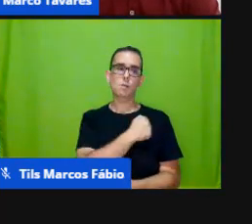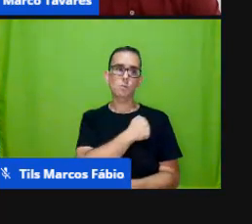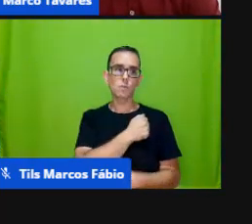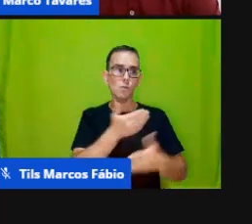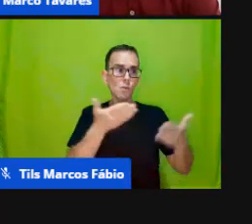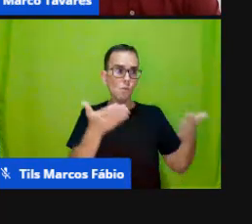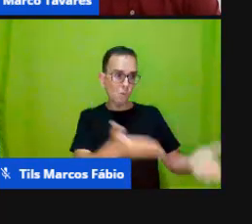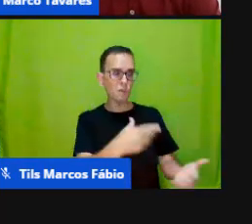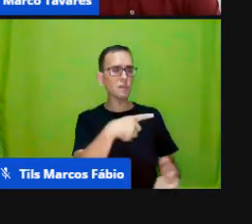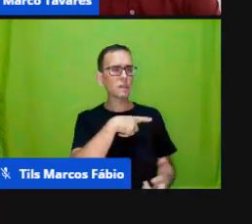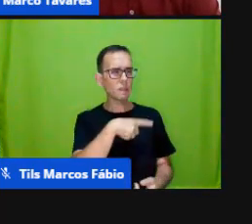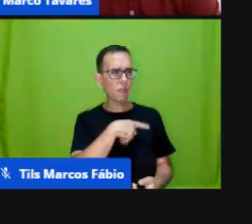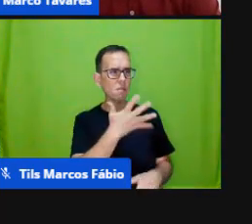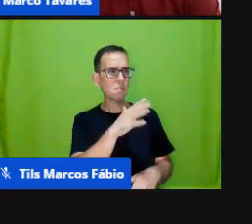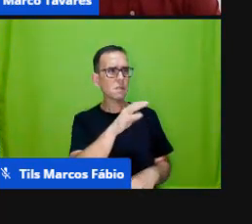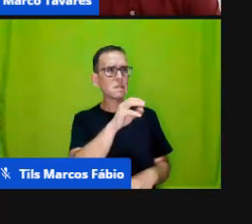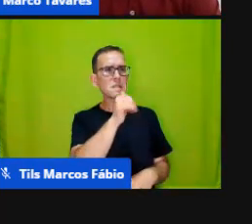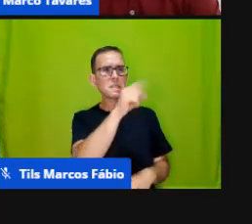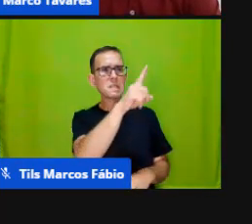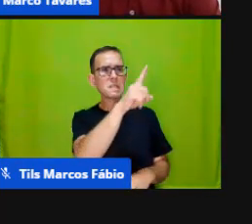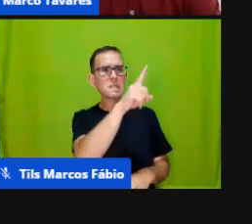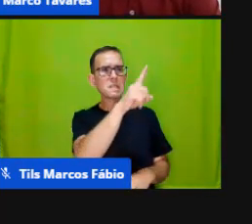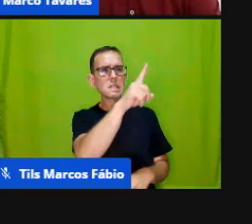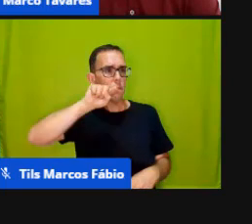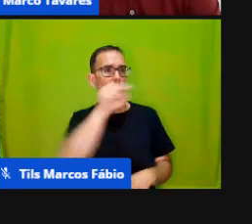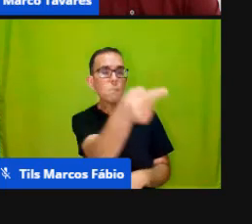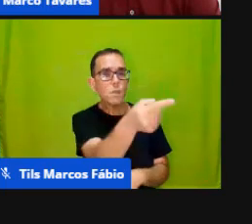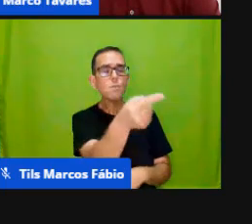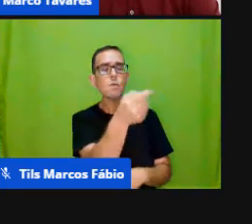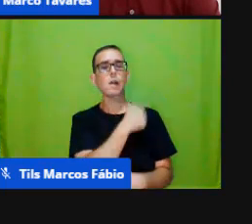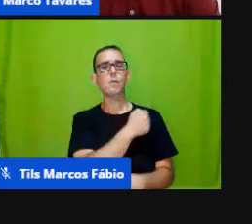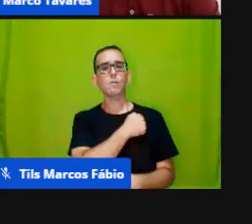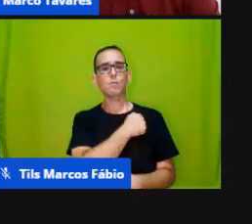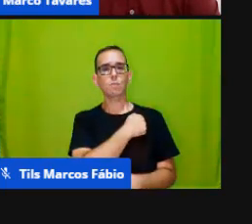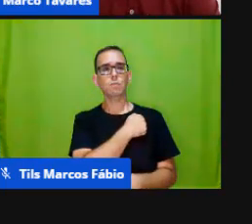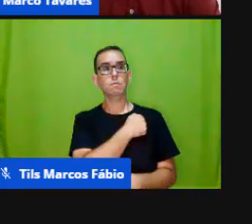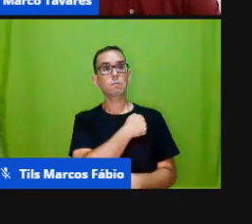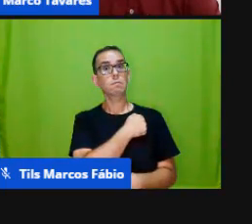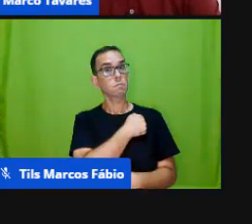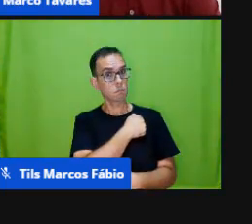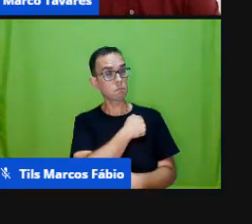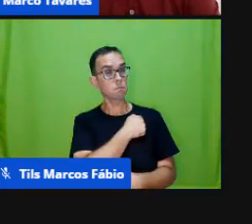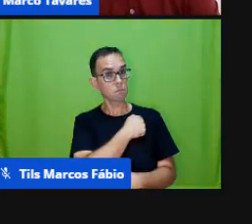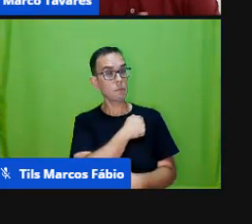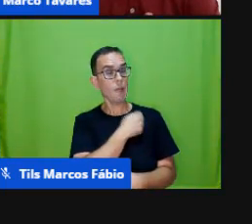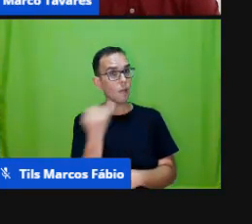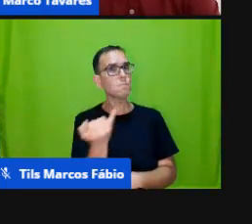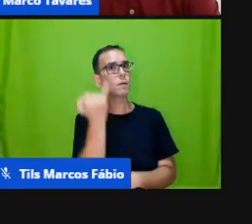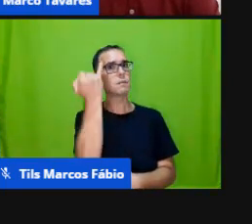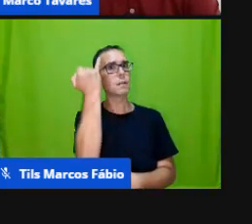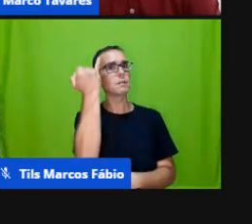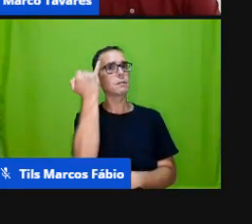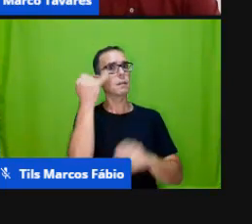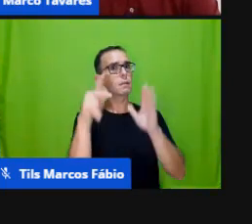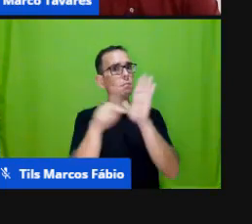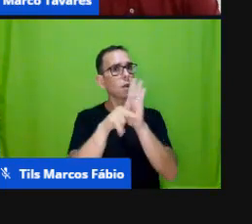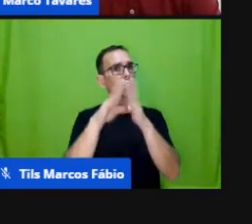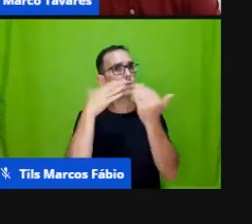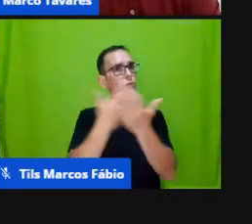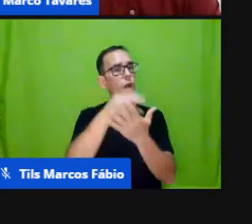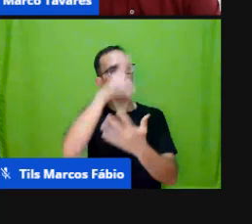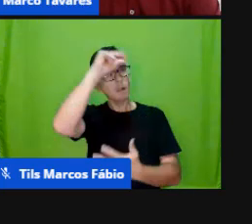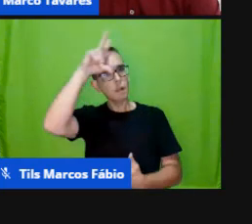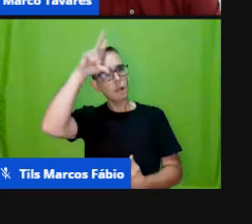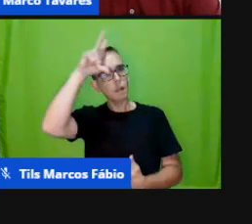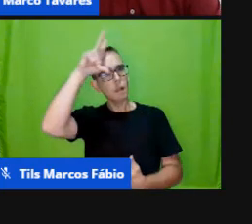chegamos talvez mais de 100 mil alunos, e a importância da REM cresceu muito, o tamanho cresceu muito, as